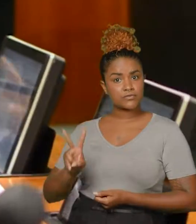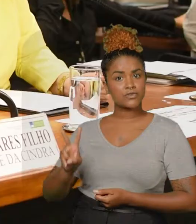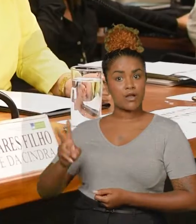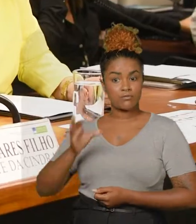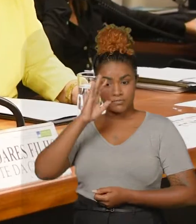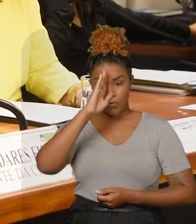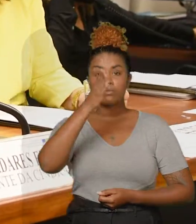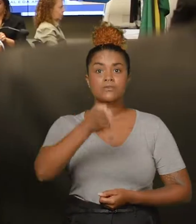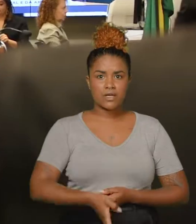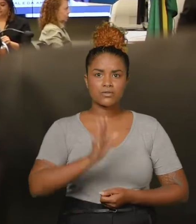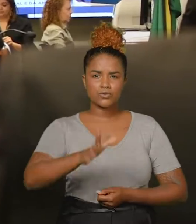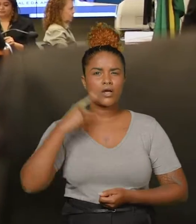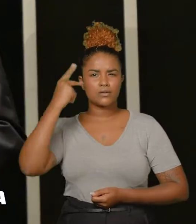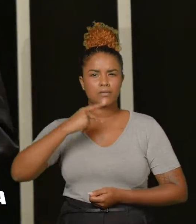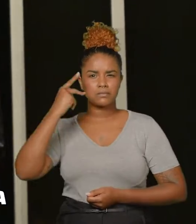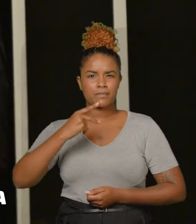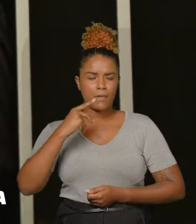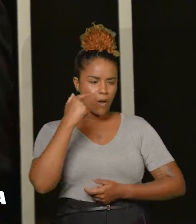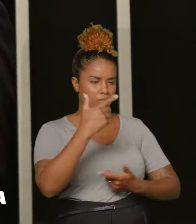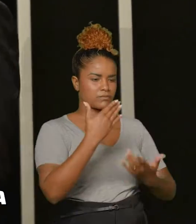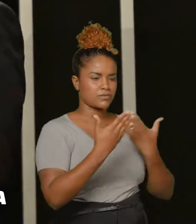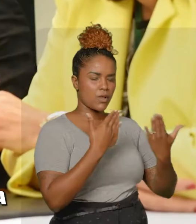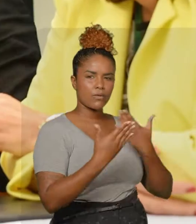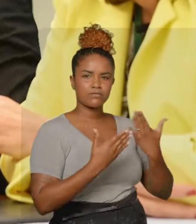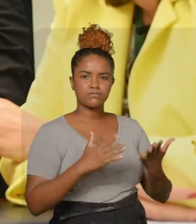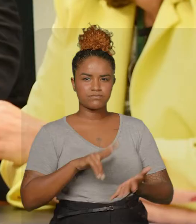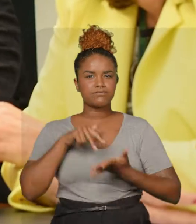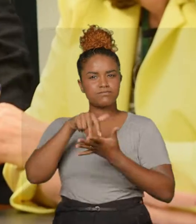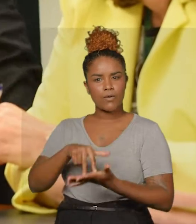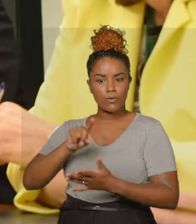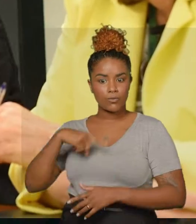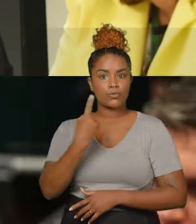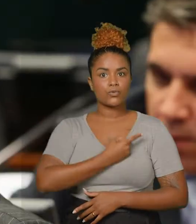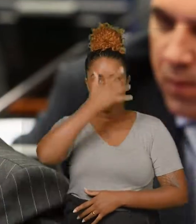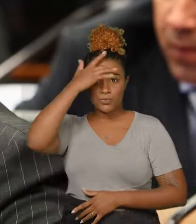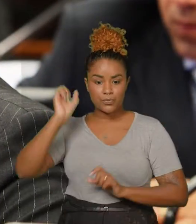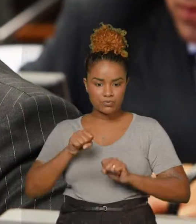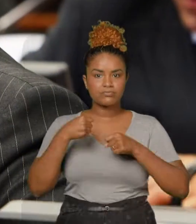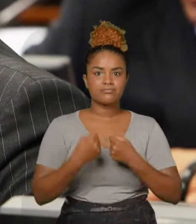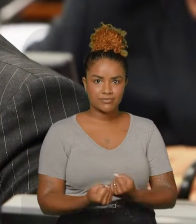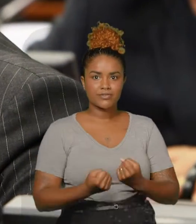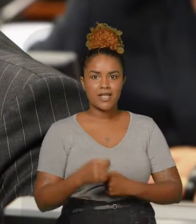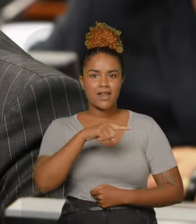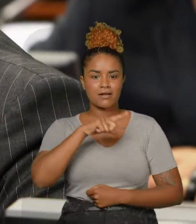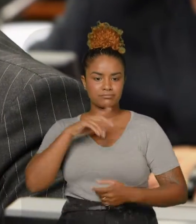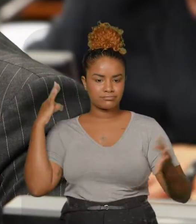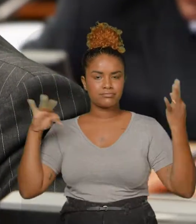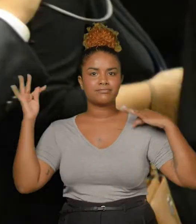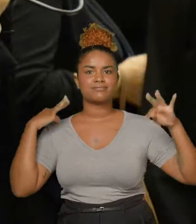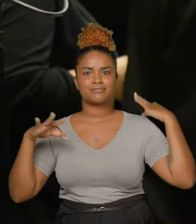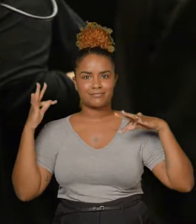Valadares Filho foi decisivo como parlamentar e encarou a tribuna com firmeza em defesa da nossa gente. Foi presidente das comissões de